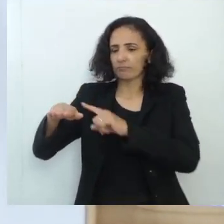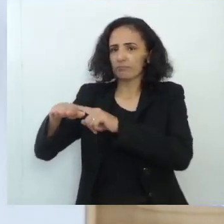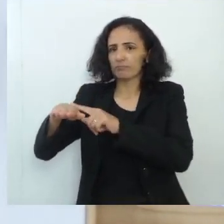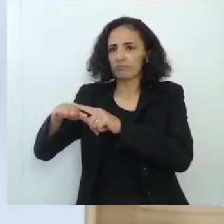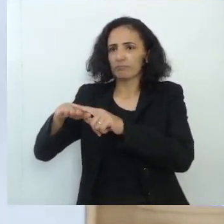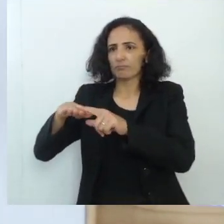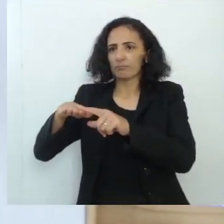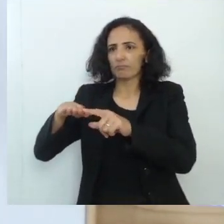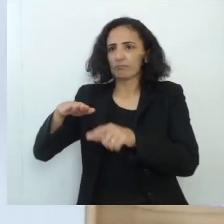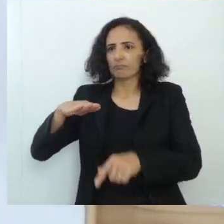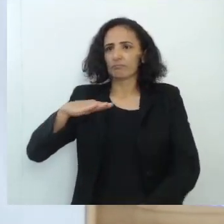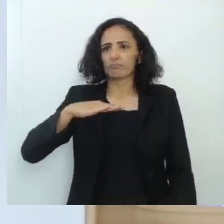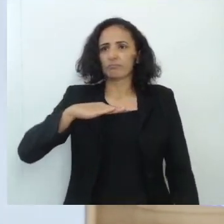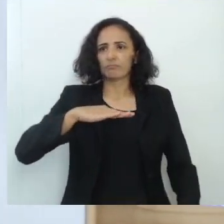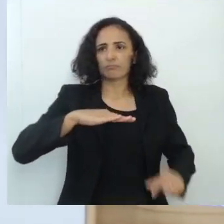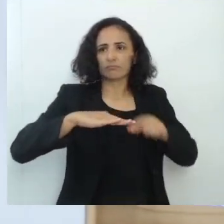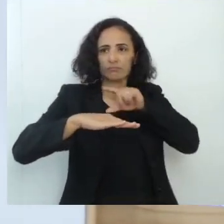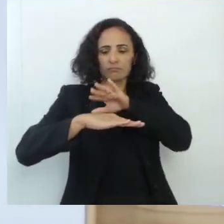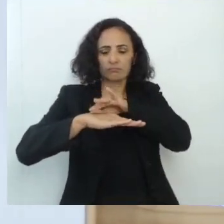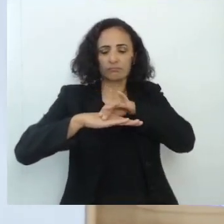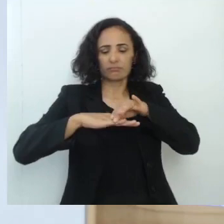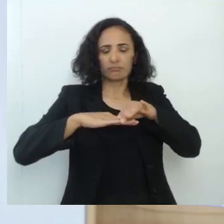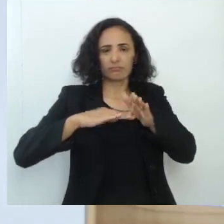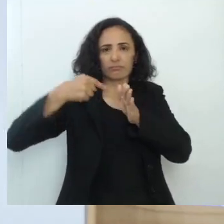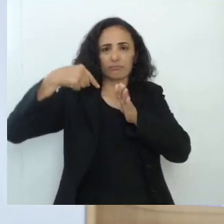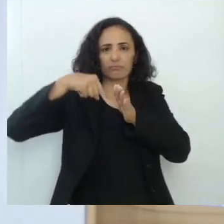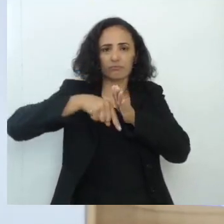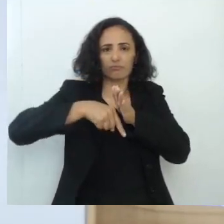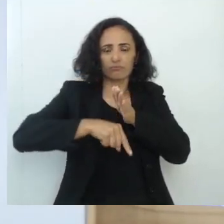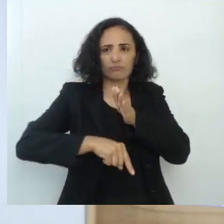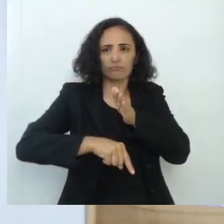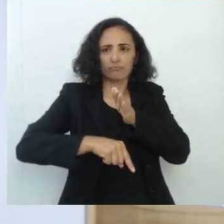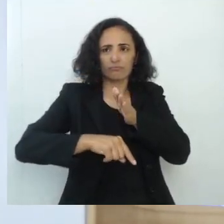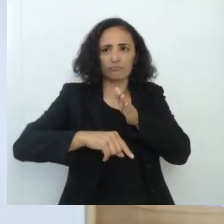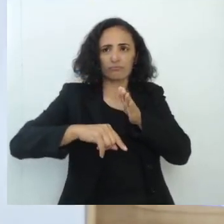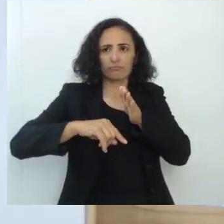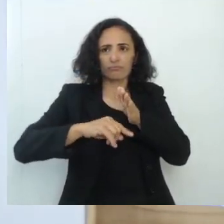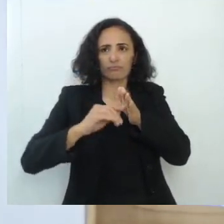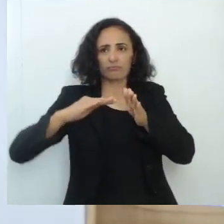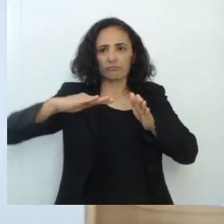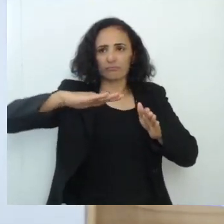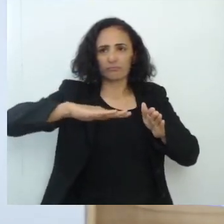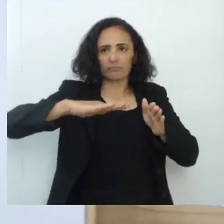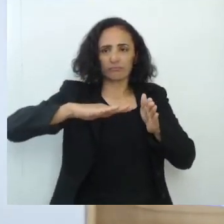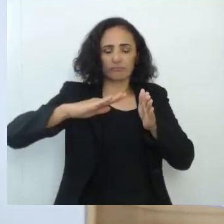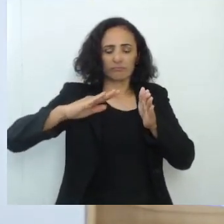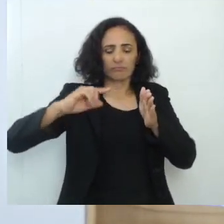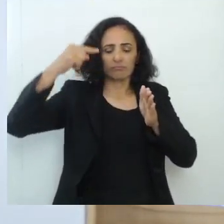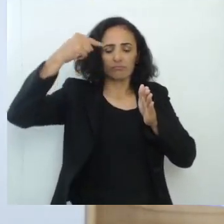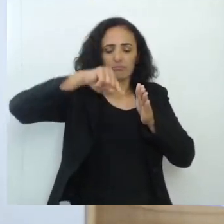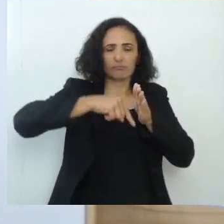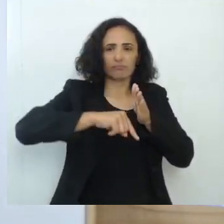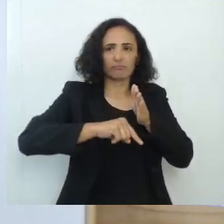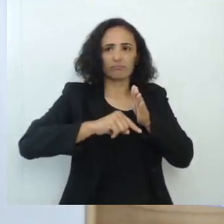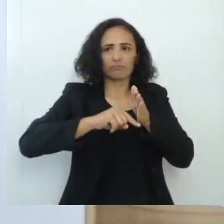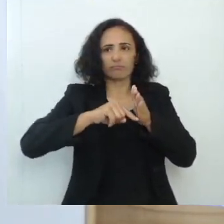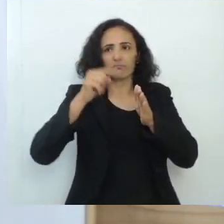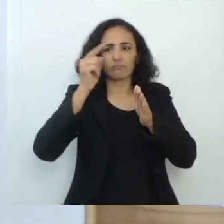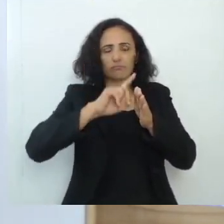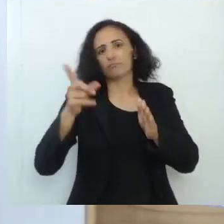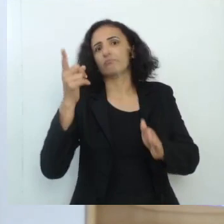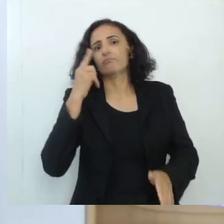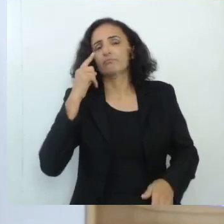caule horizontal e subterrâneo. Ele é um caule horizontal e subterrâneo. E um detalhe,